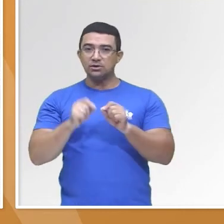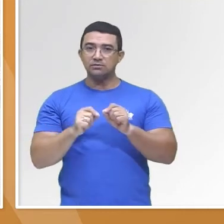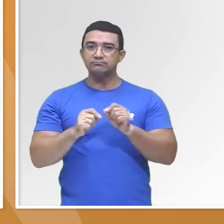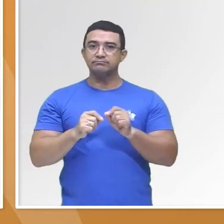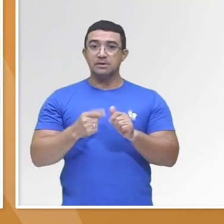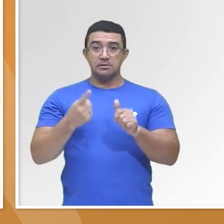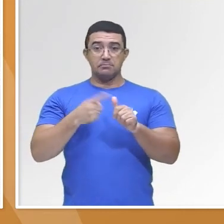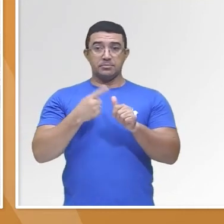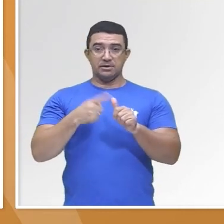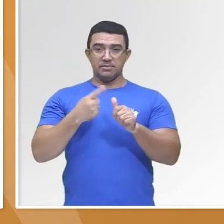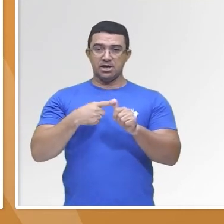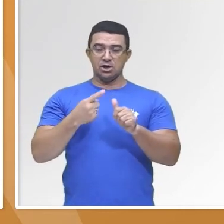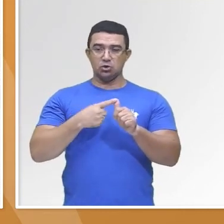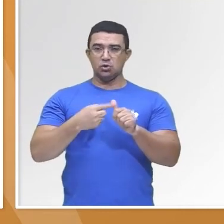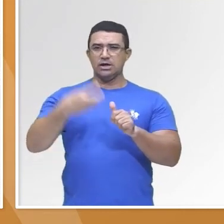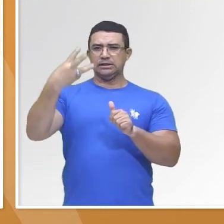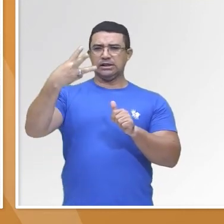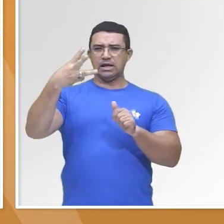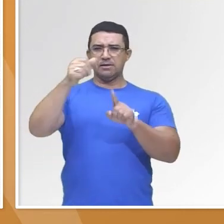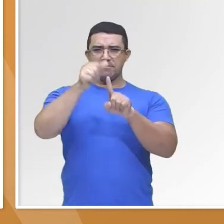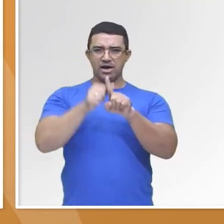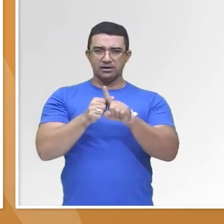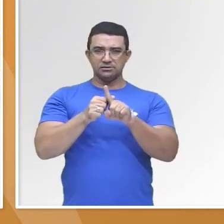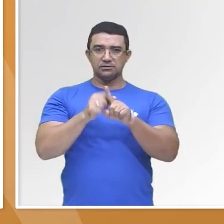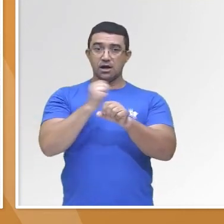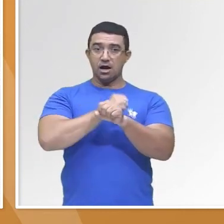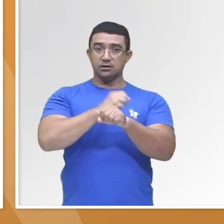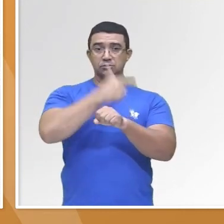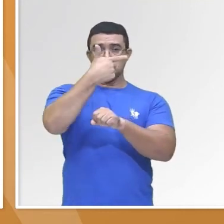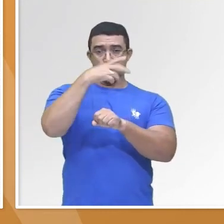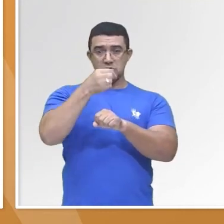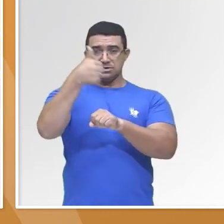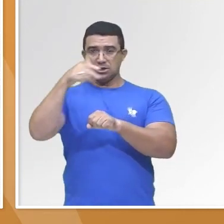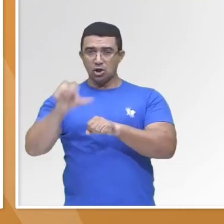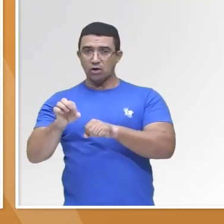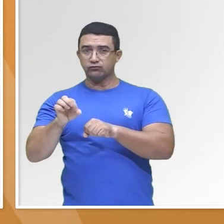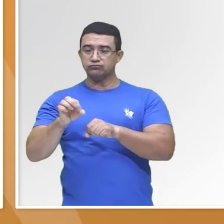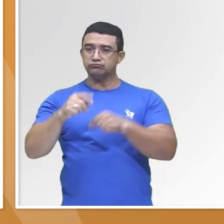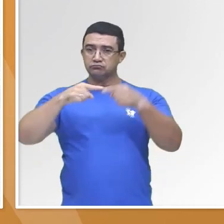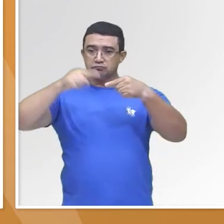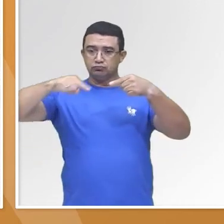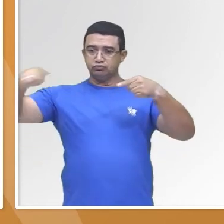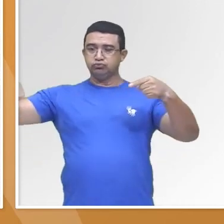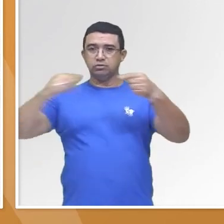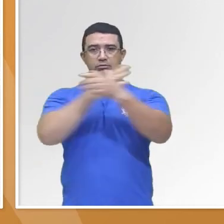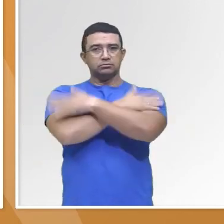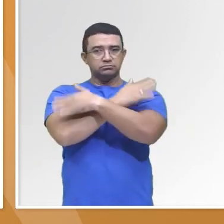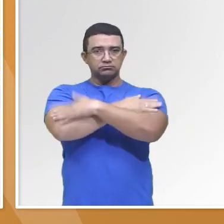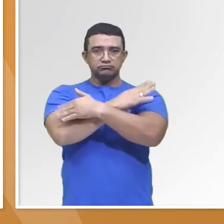trimestre de 2019, esse índice de desemprego ele ocupava